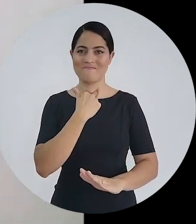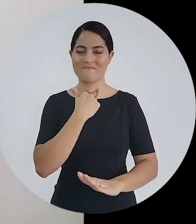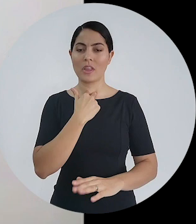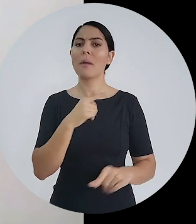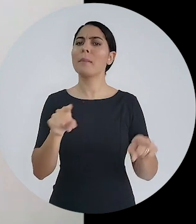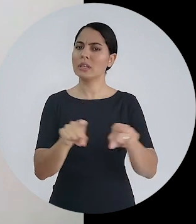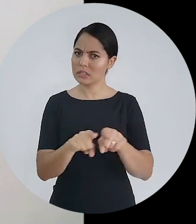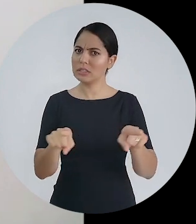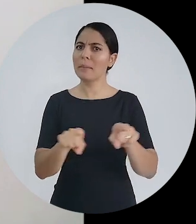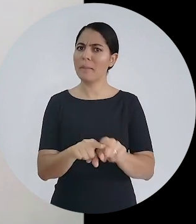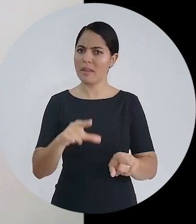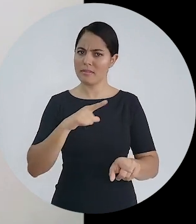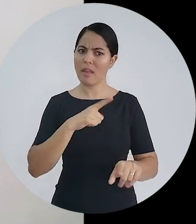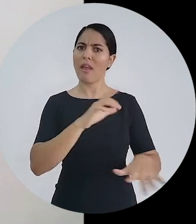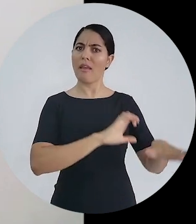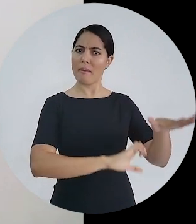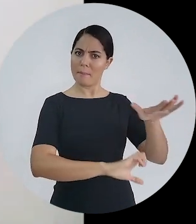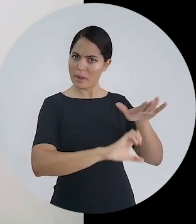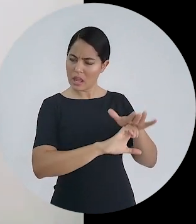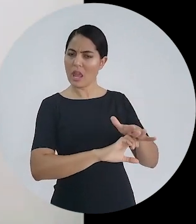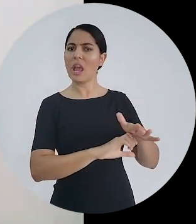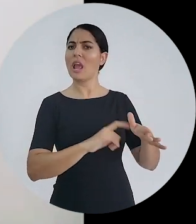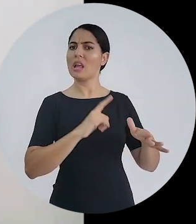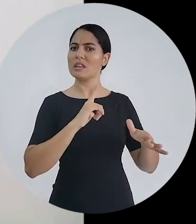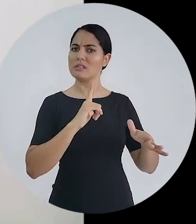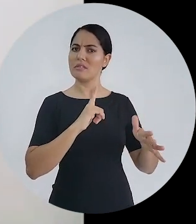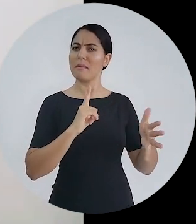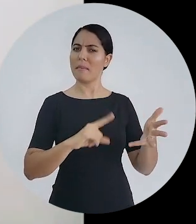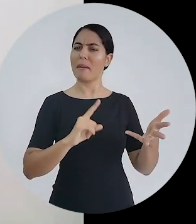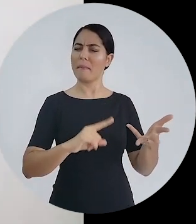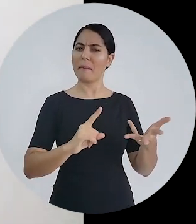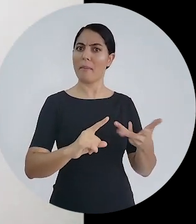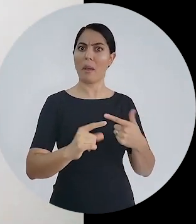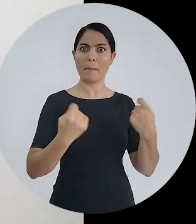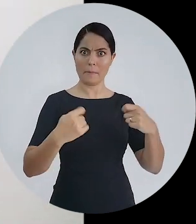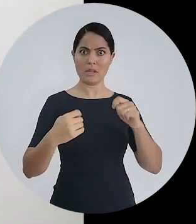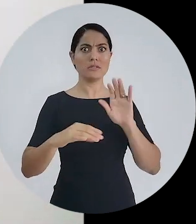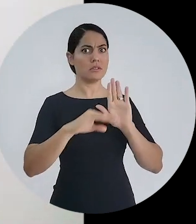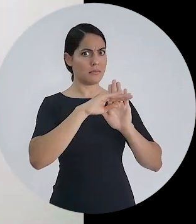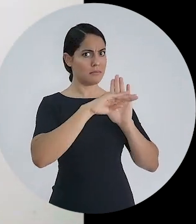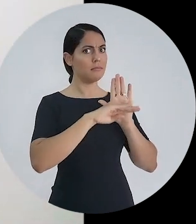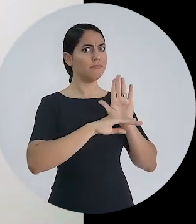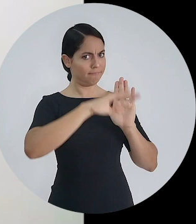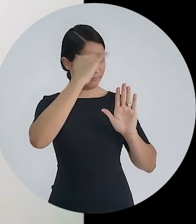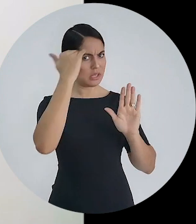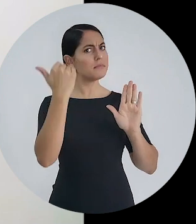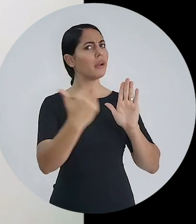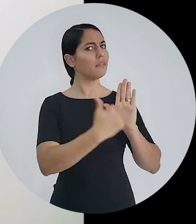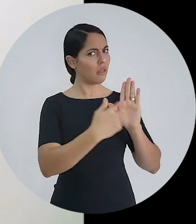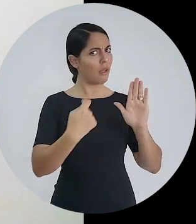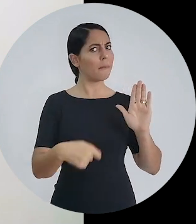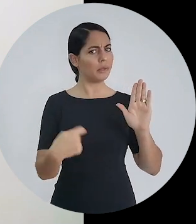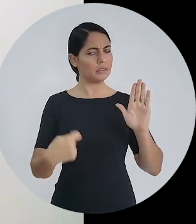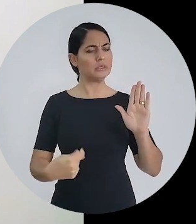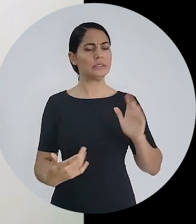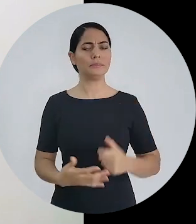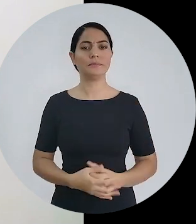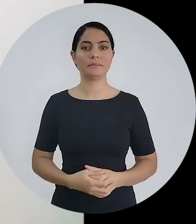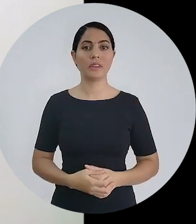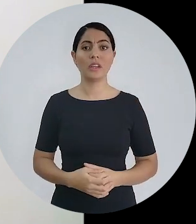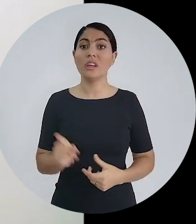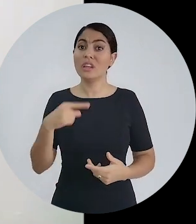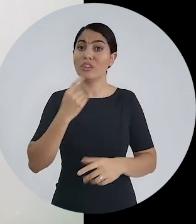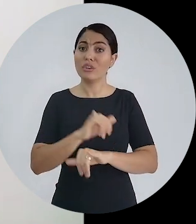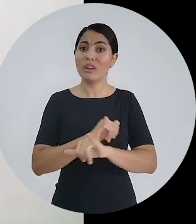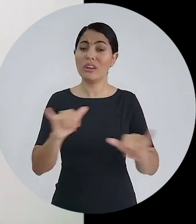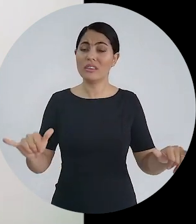lembrar aos fornecedores, às empresas, que devem respeitar essas normas. Porque nós sempre dizemos,